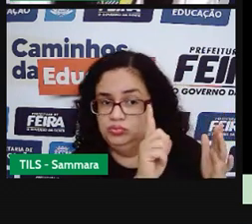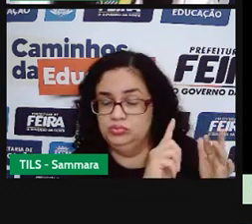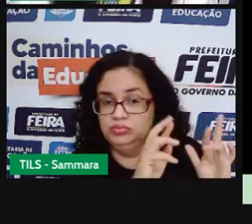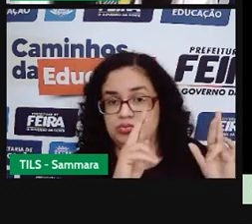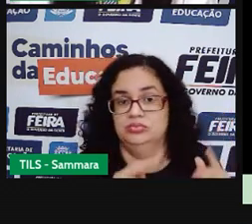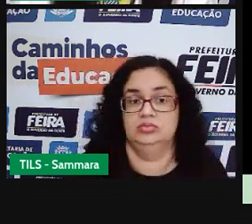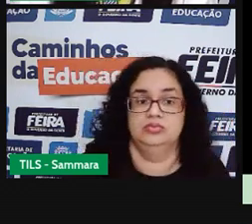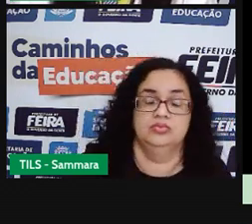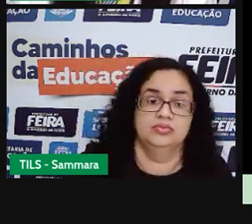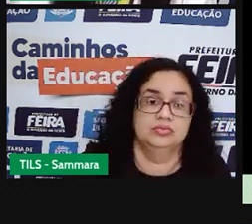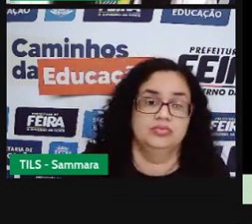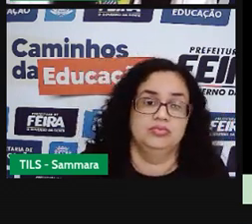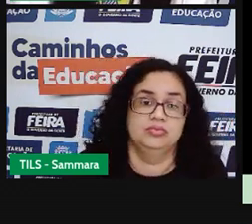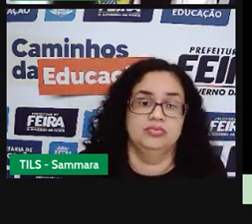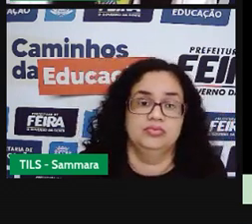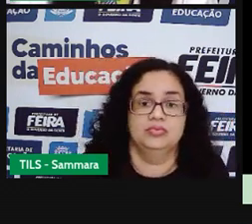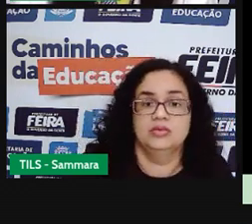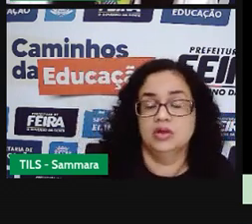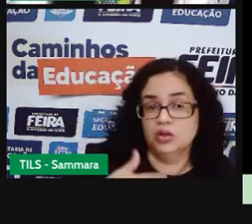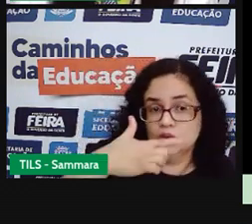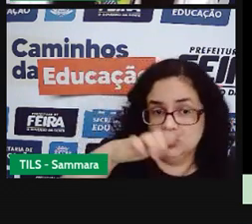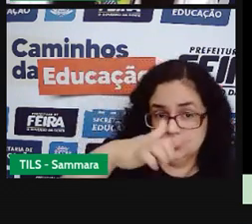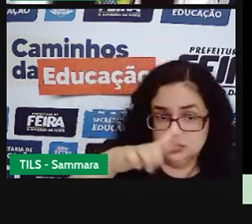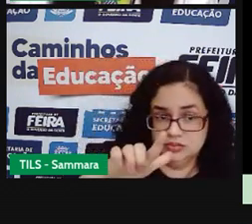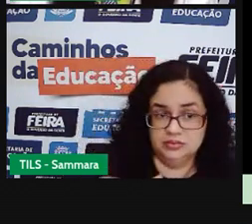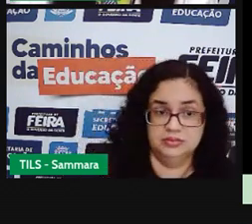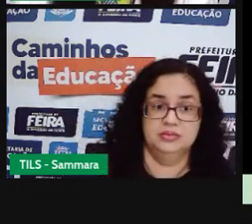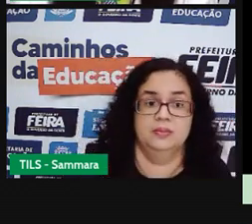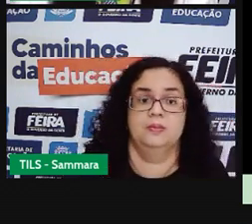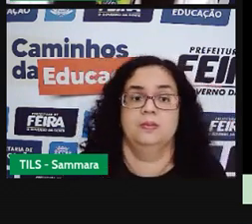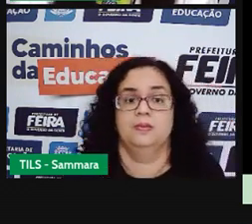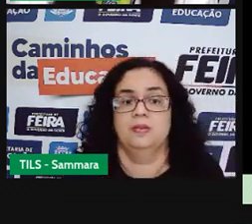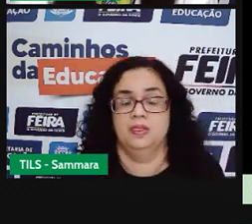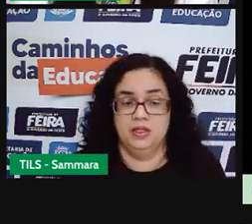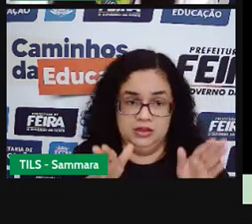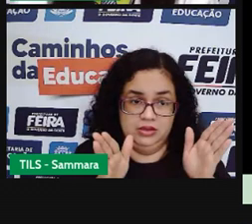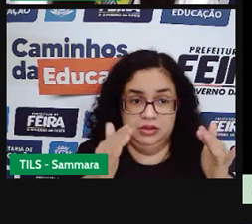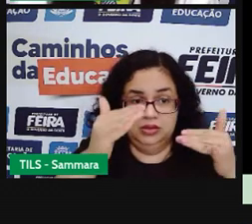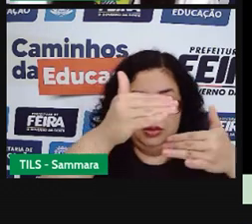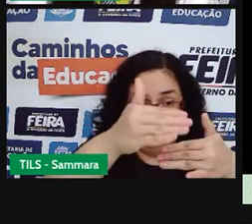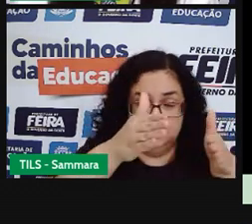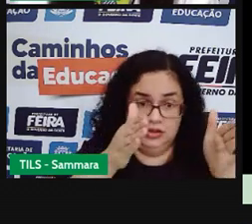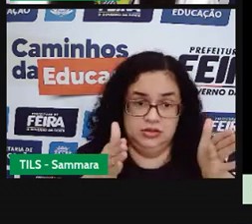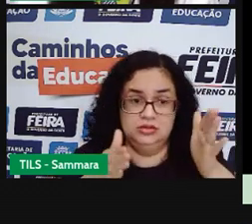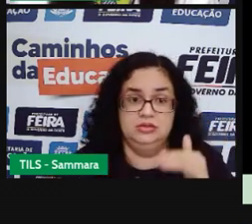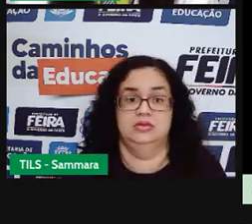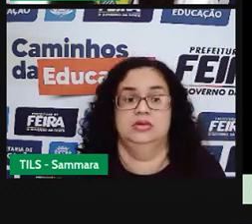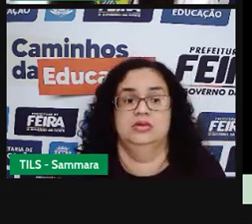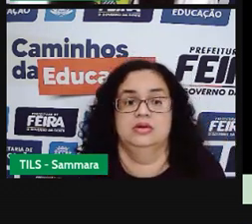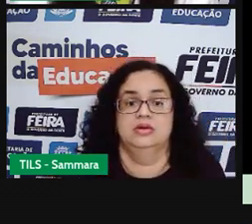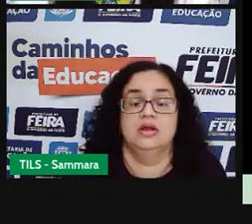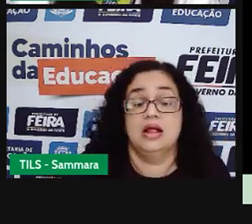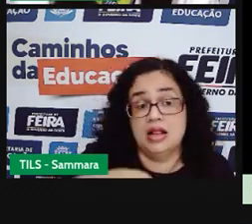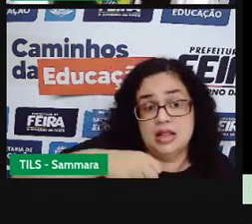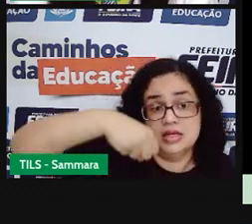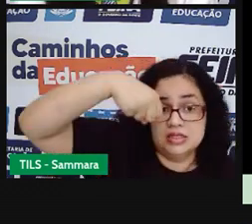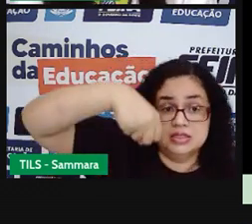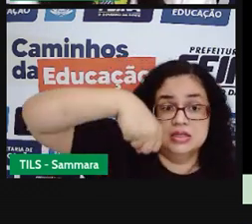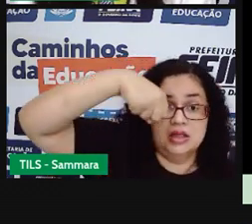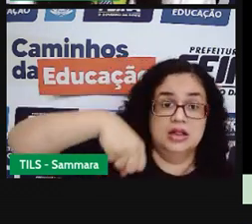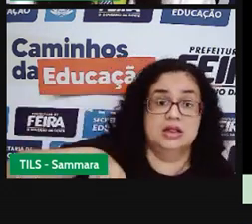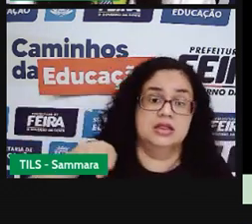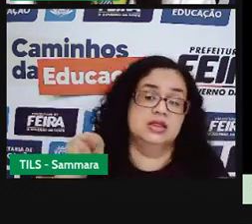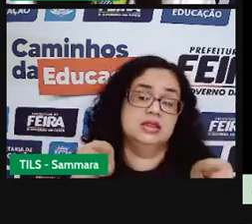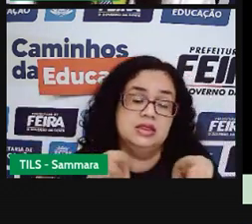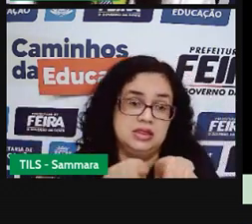mesmas características daquela outra garrafa da caixa da primeira caixa e a sacola também não